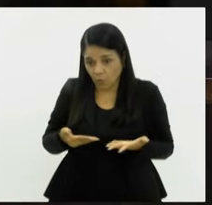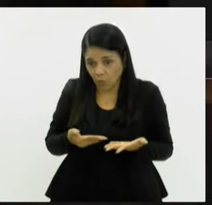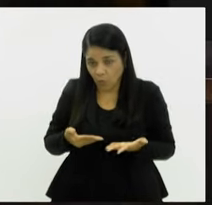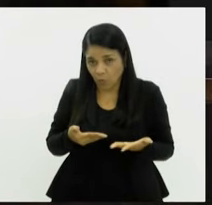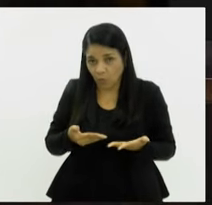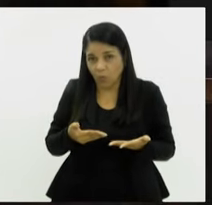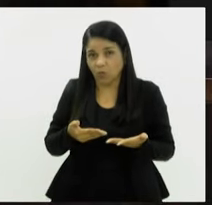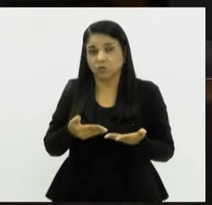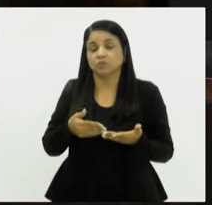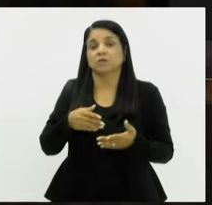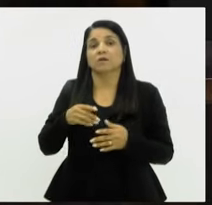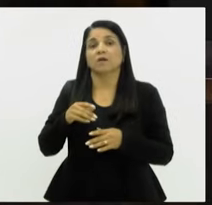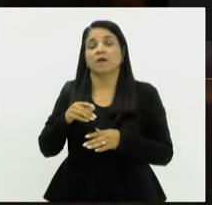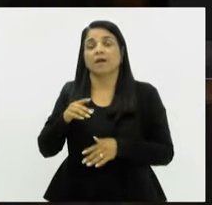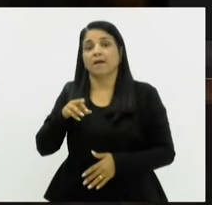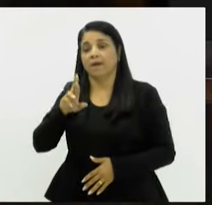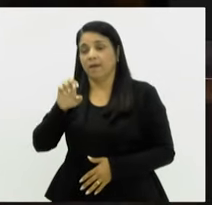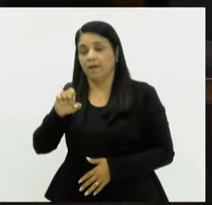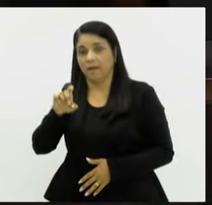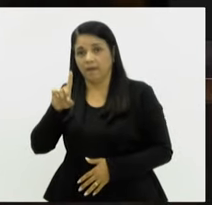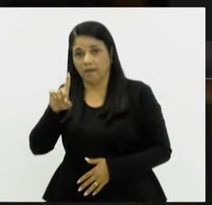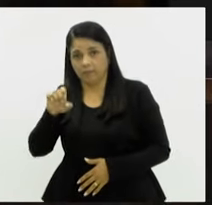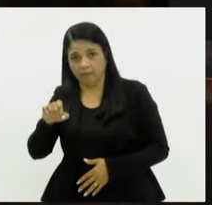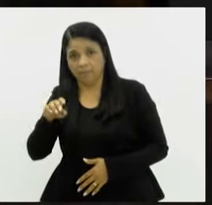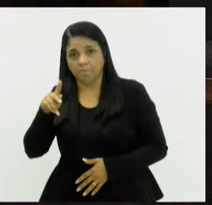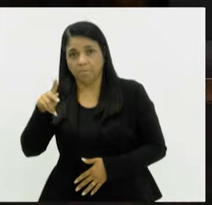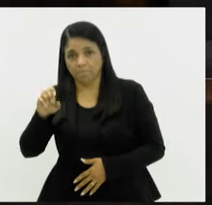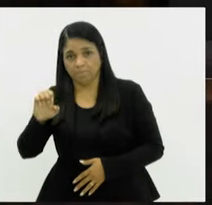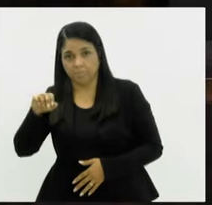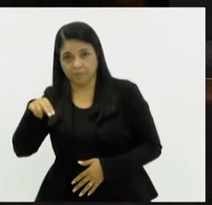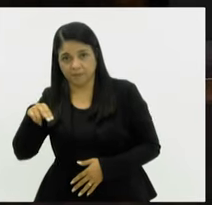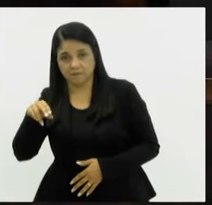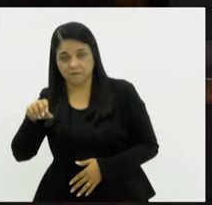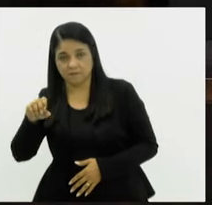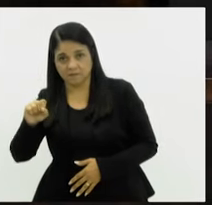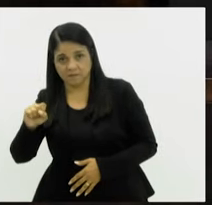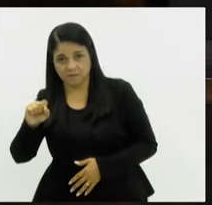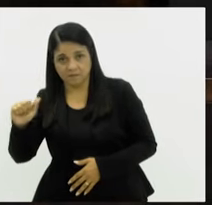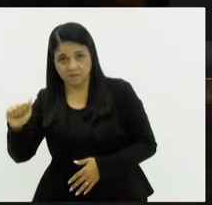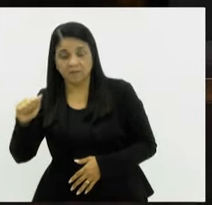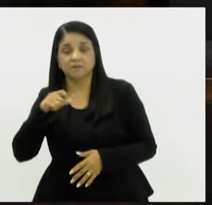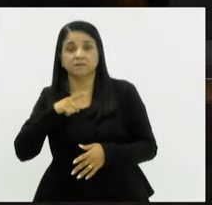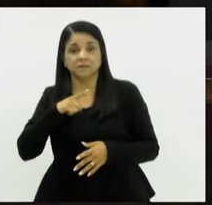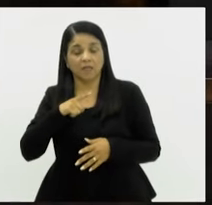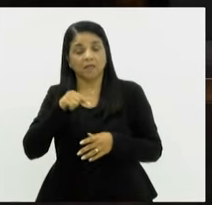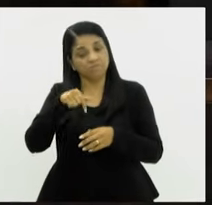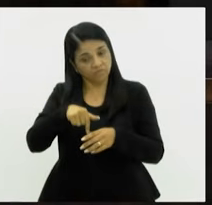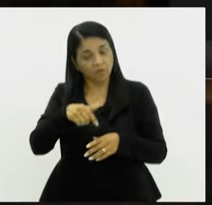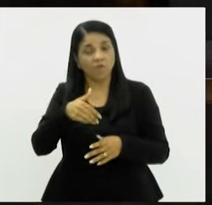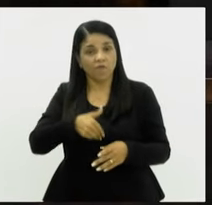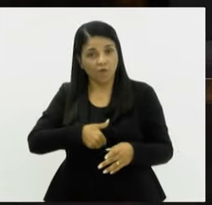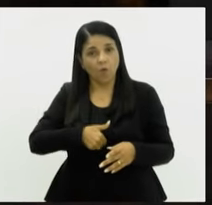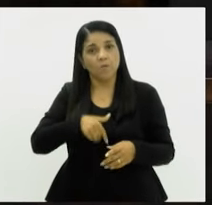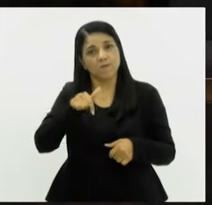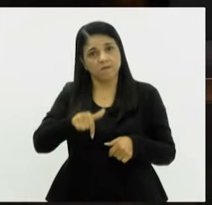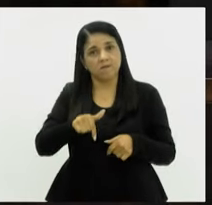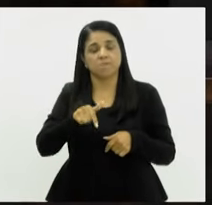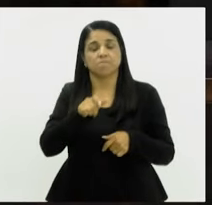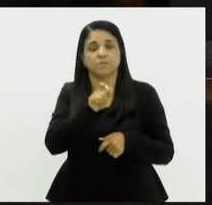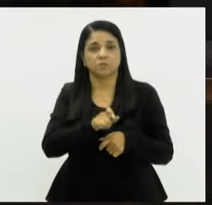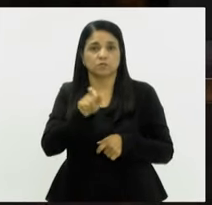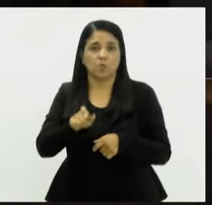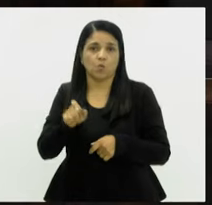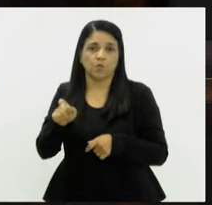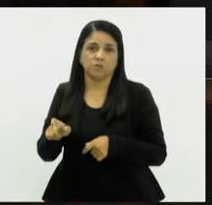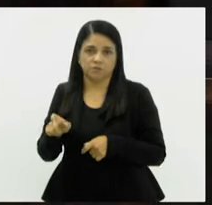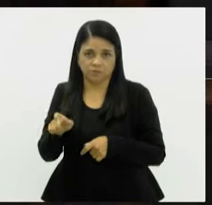rede Pensan, 10% do faminto do Brasil estão no Rio de Janeiro. Então, essas são políticas